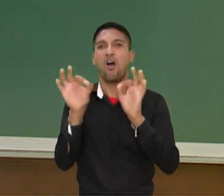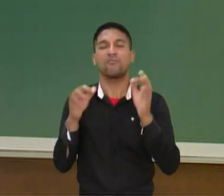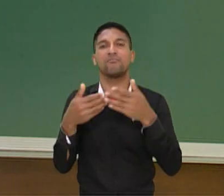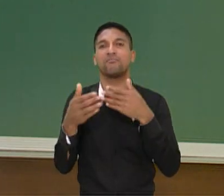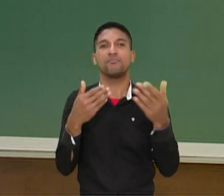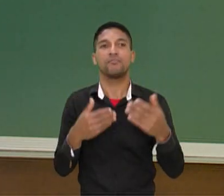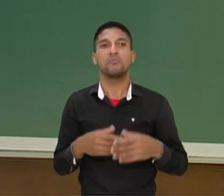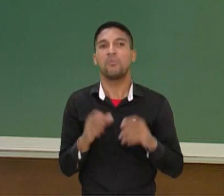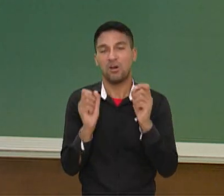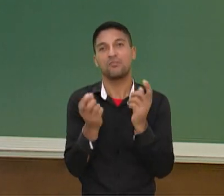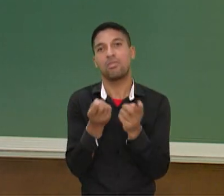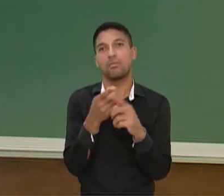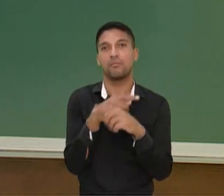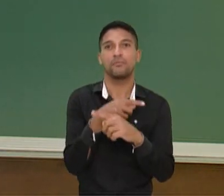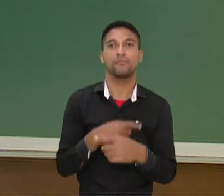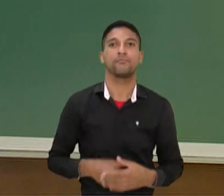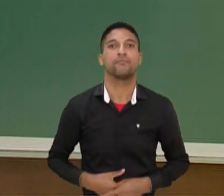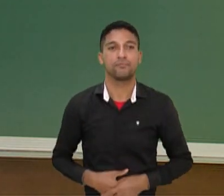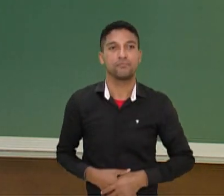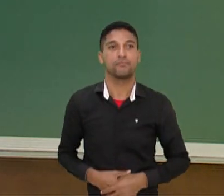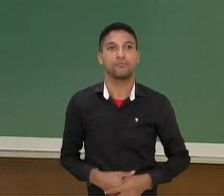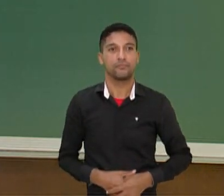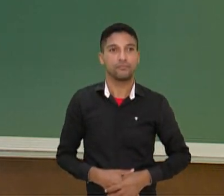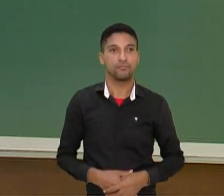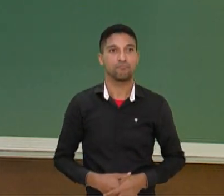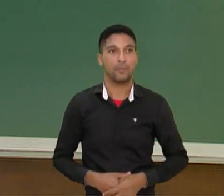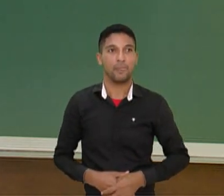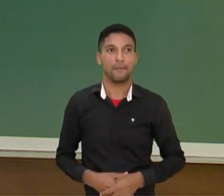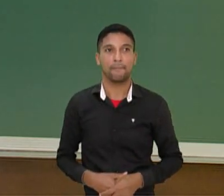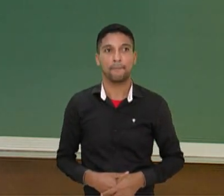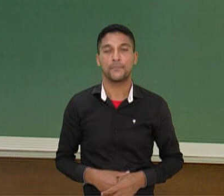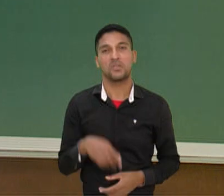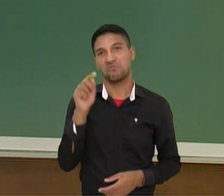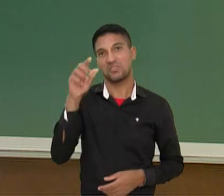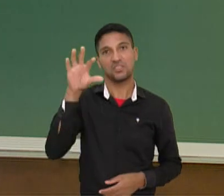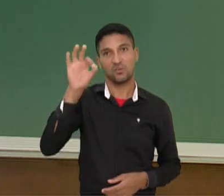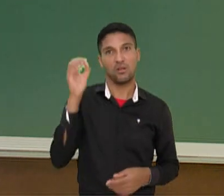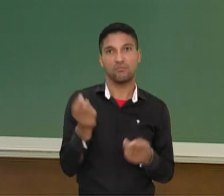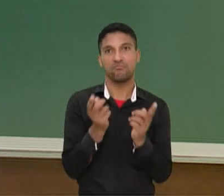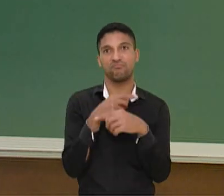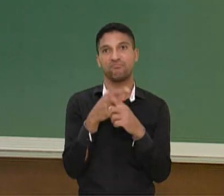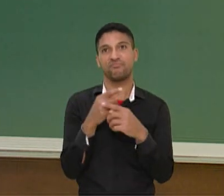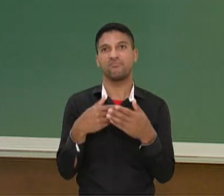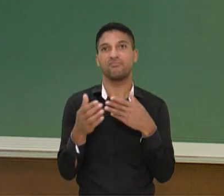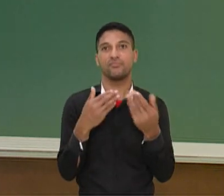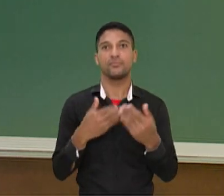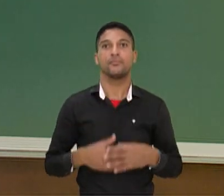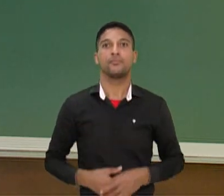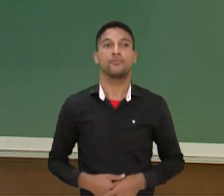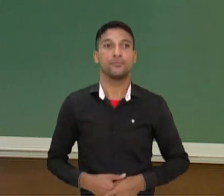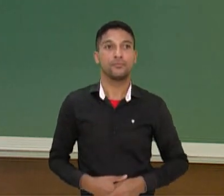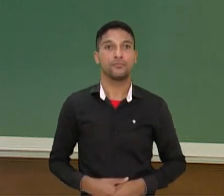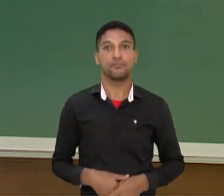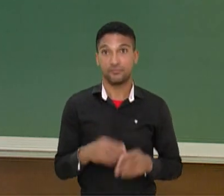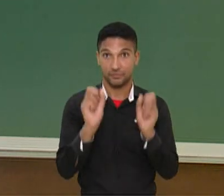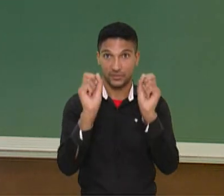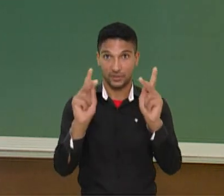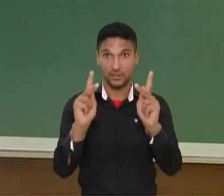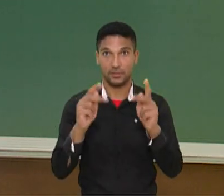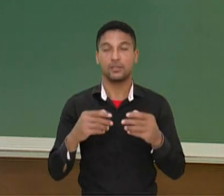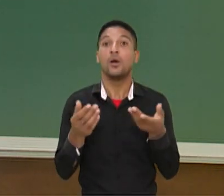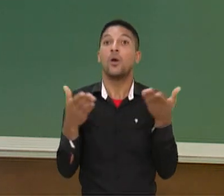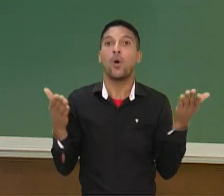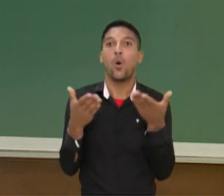decrescente, 120, 110 e 90. Você que decide aí, tá bom? O que você quer, ok? Então, o que